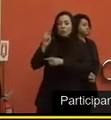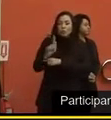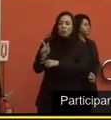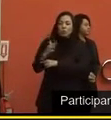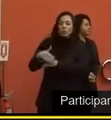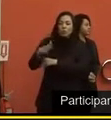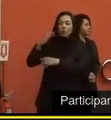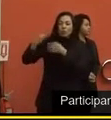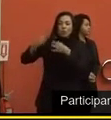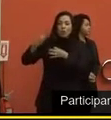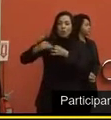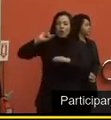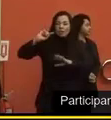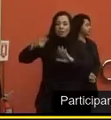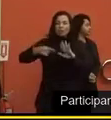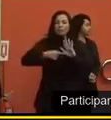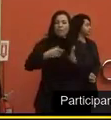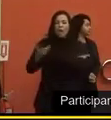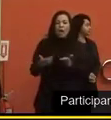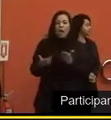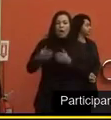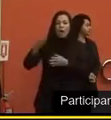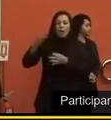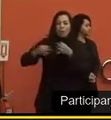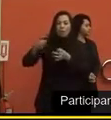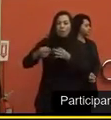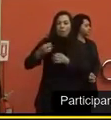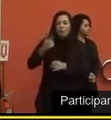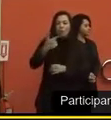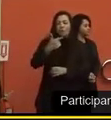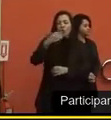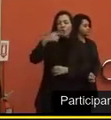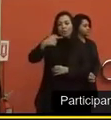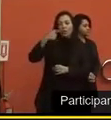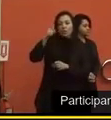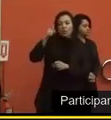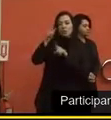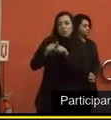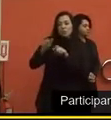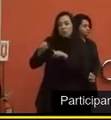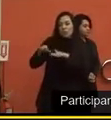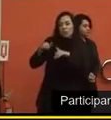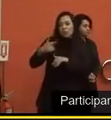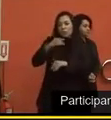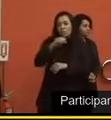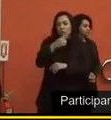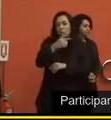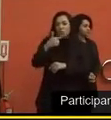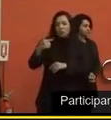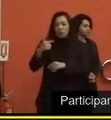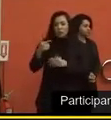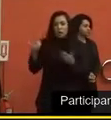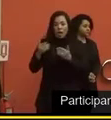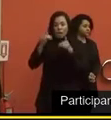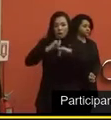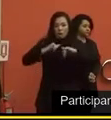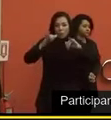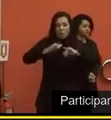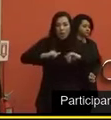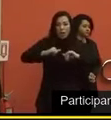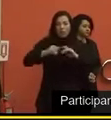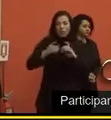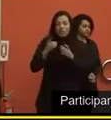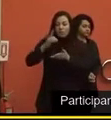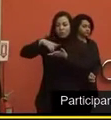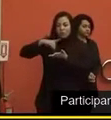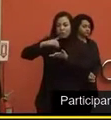por ato do Procurador-Geral de Justiça de 27 de setembro de 2022, publicado no Diário Oficial de 29